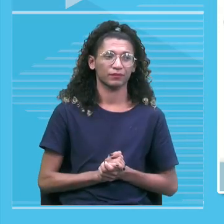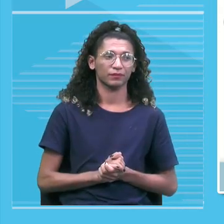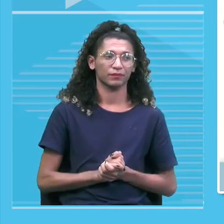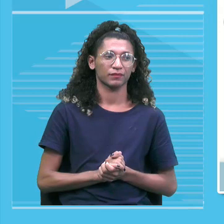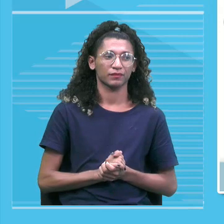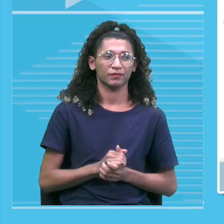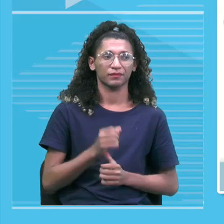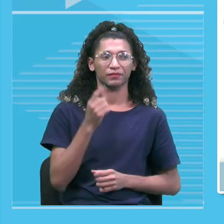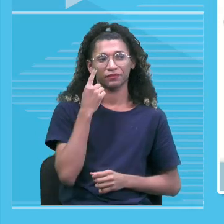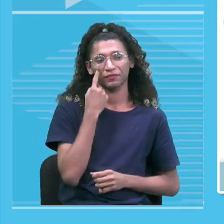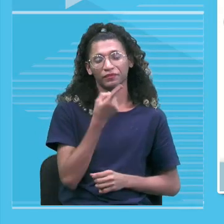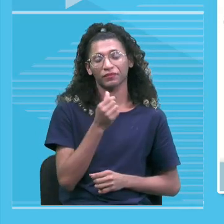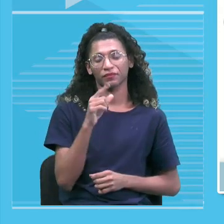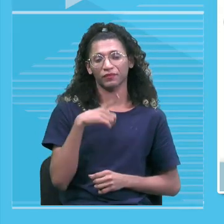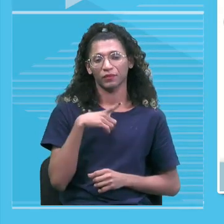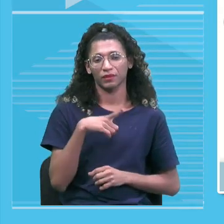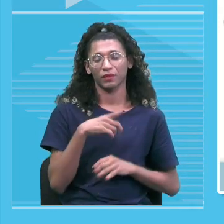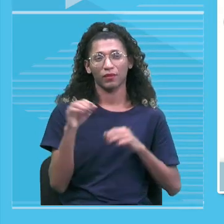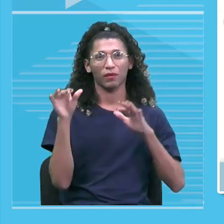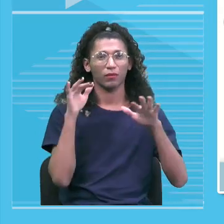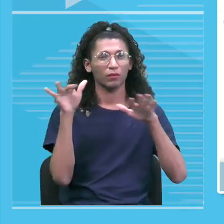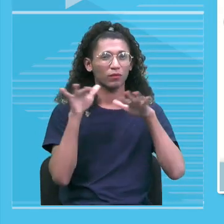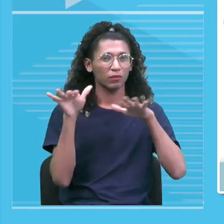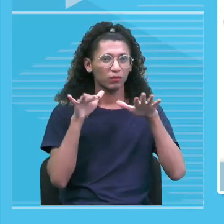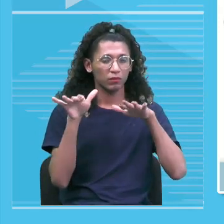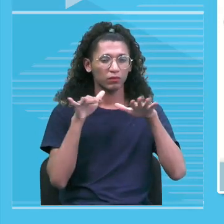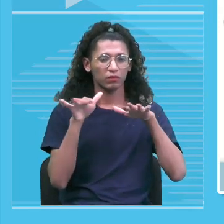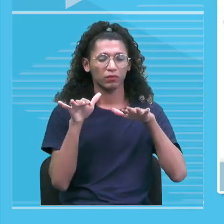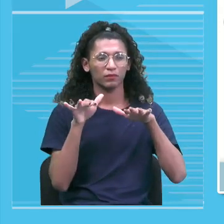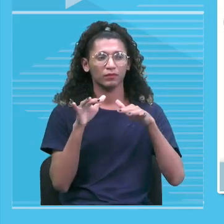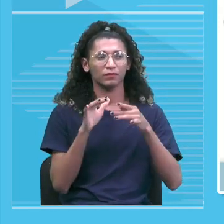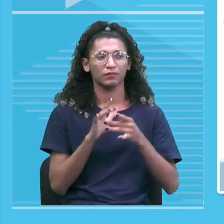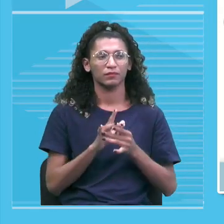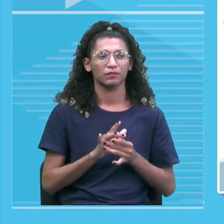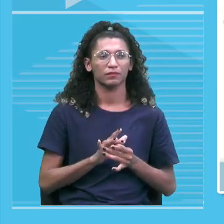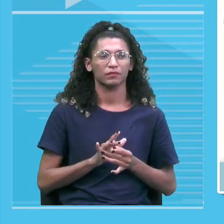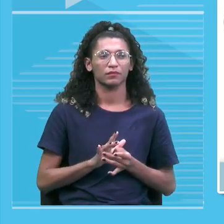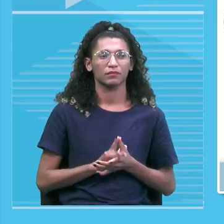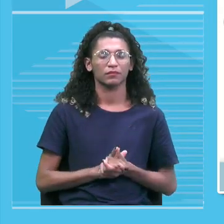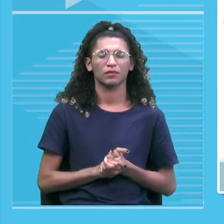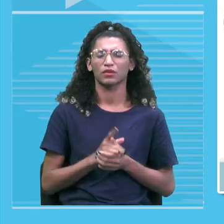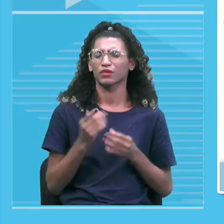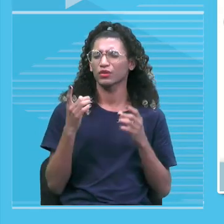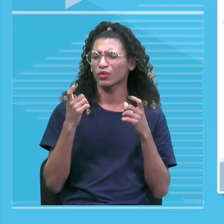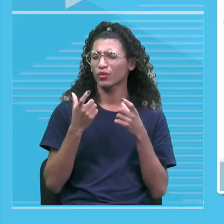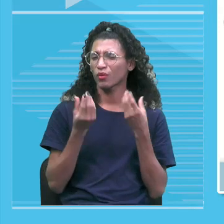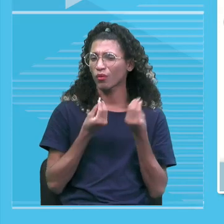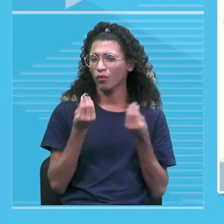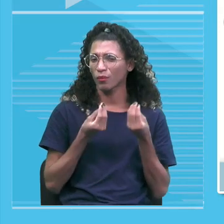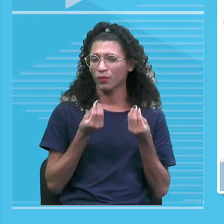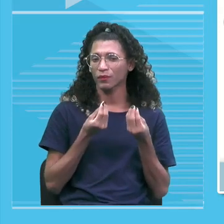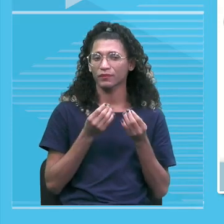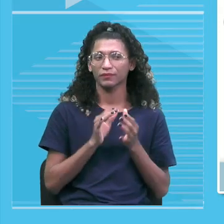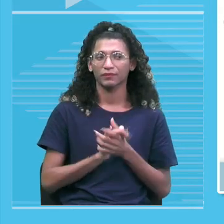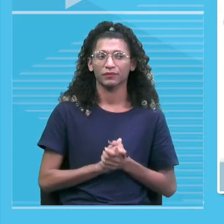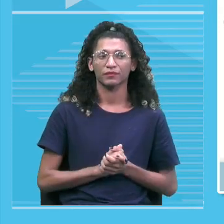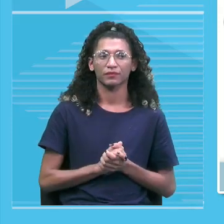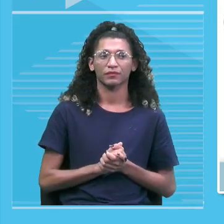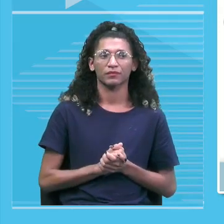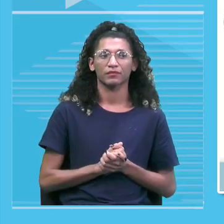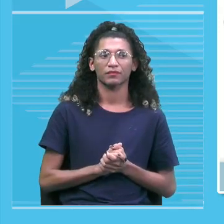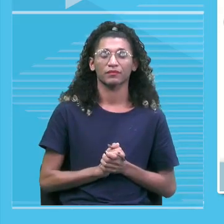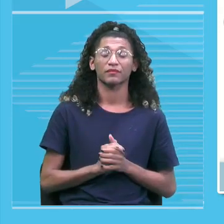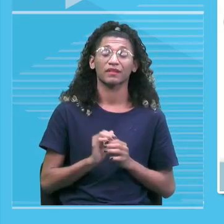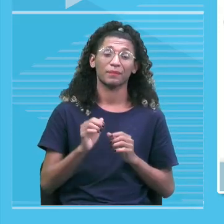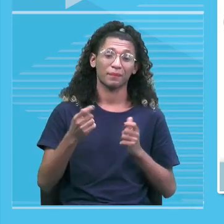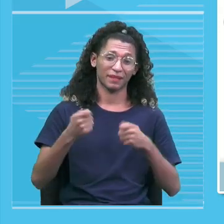uma vibração tá vibração de onde Professor tem que se a vibração de